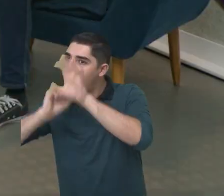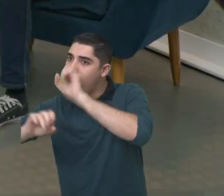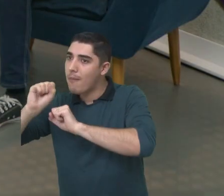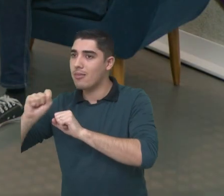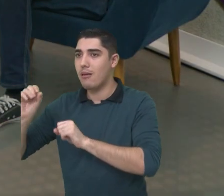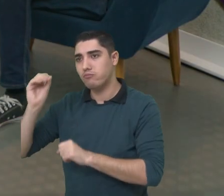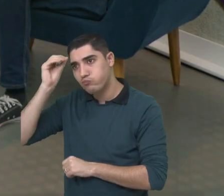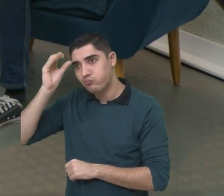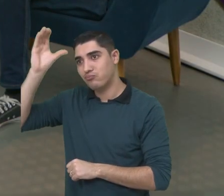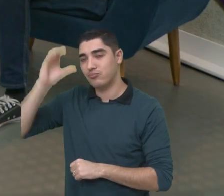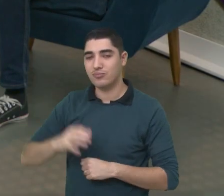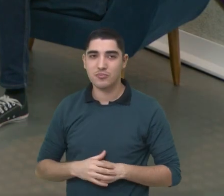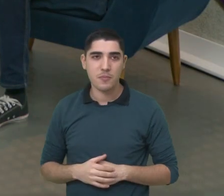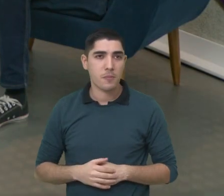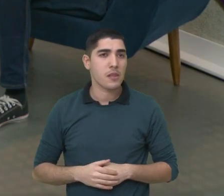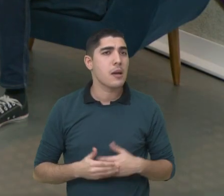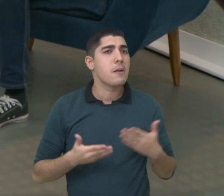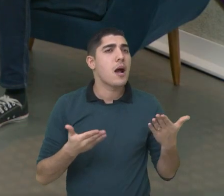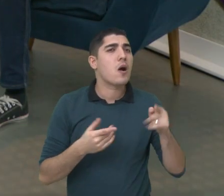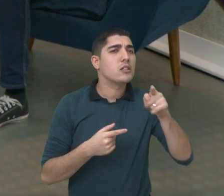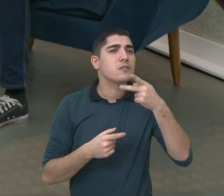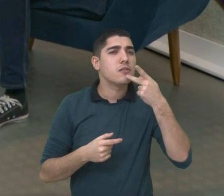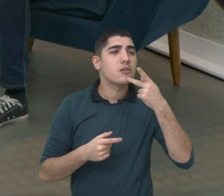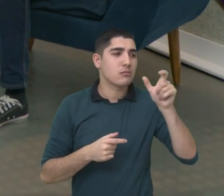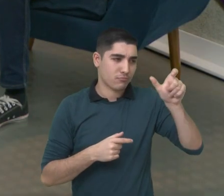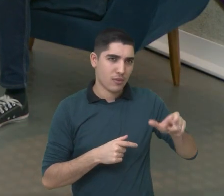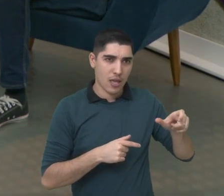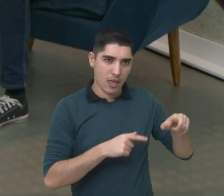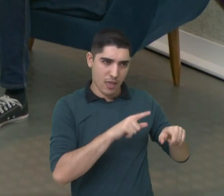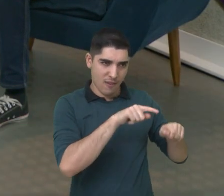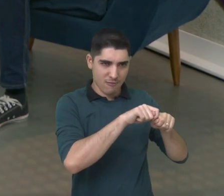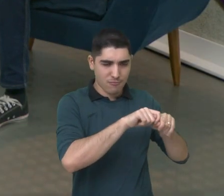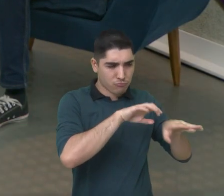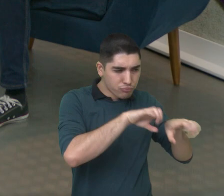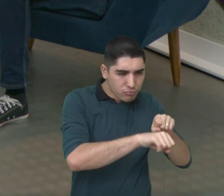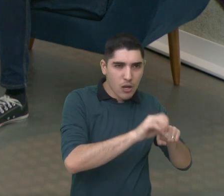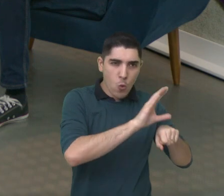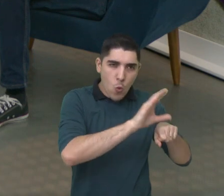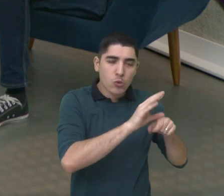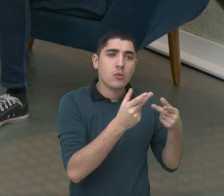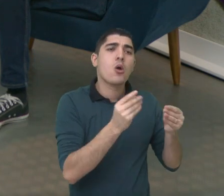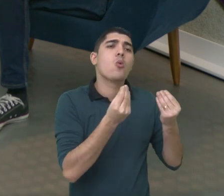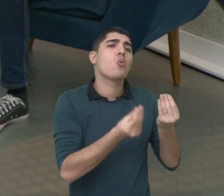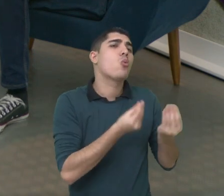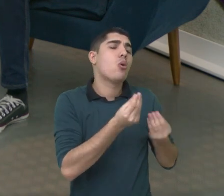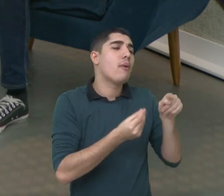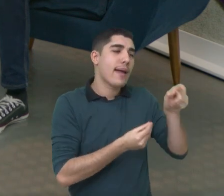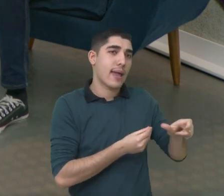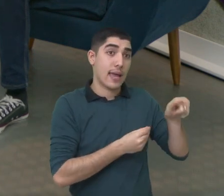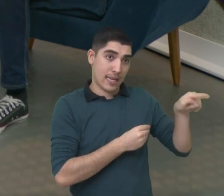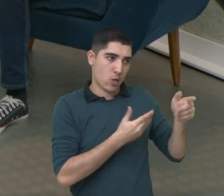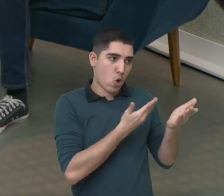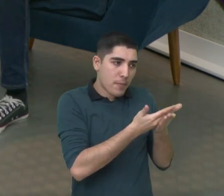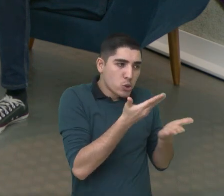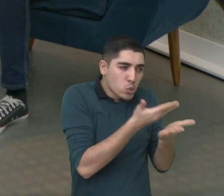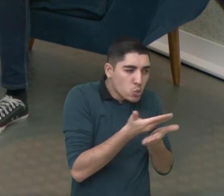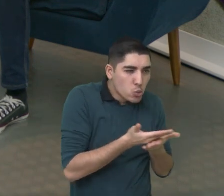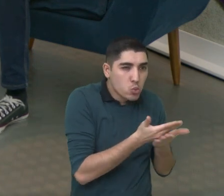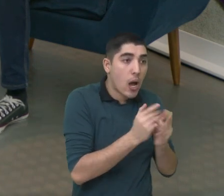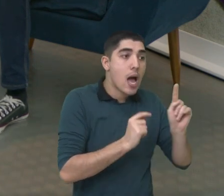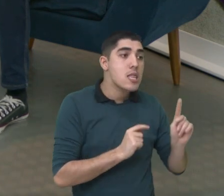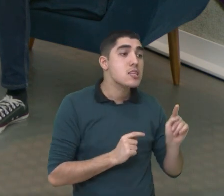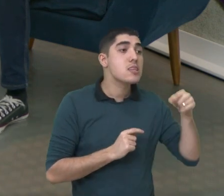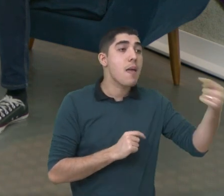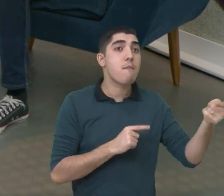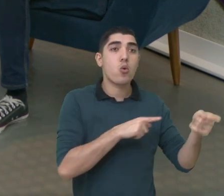como corretor de imóveis. Agora, Analice, vamos falar sobre essa questão mesmo da formação. Em quanto tempo um corretor de imóveis que começou a estudar sobre a área está